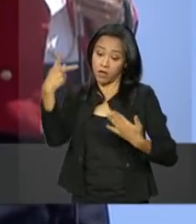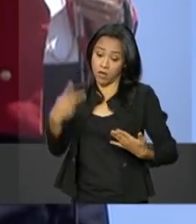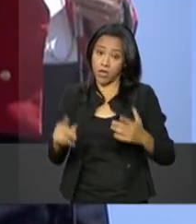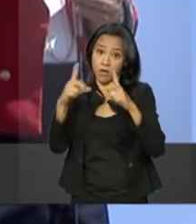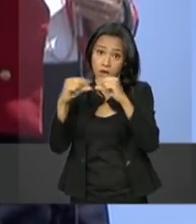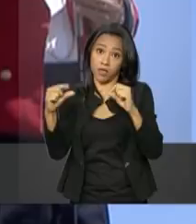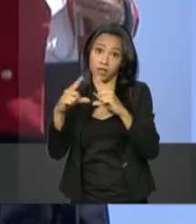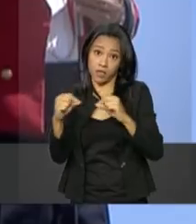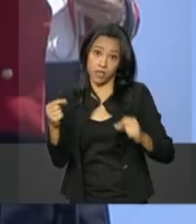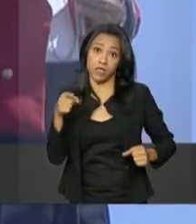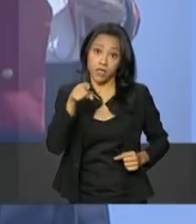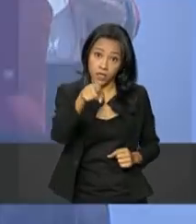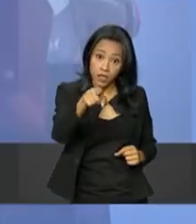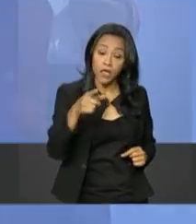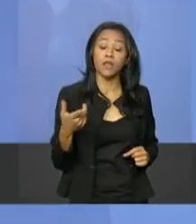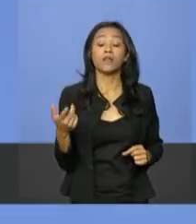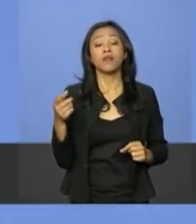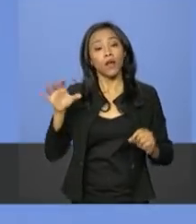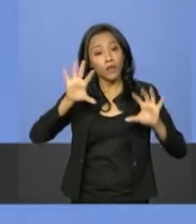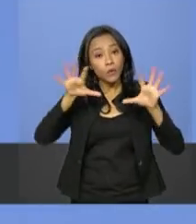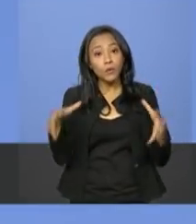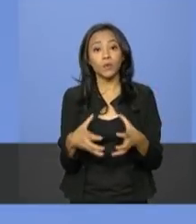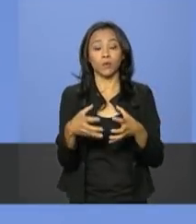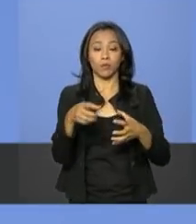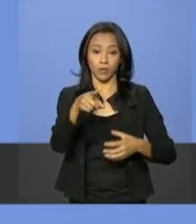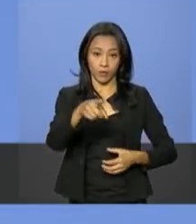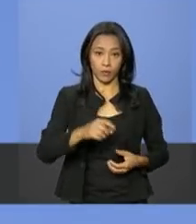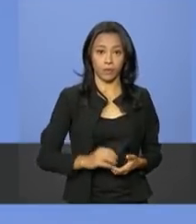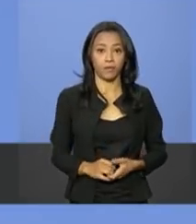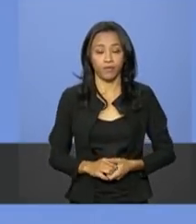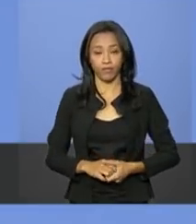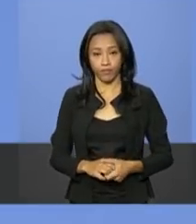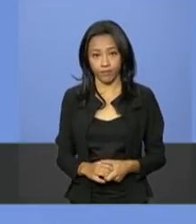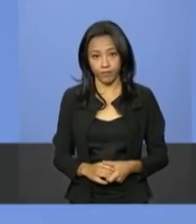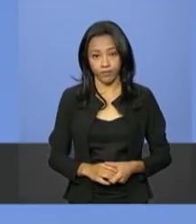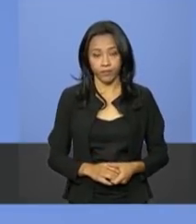um diferencial também da nossa Banda Sinfônica.